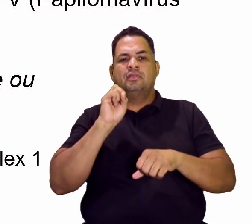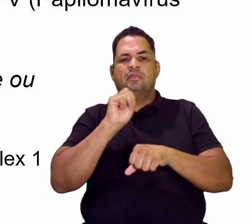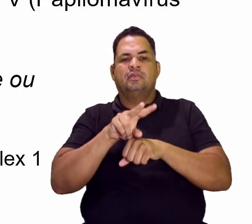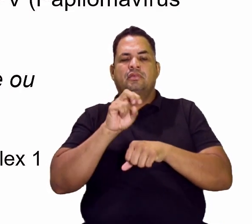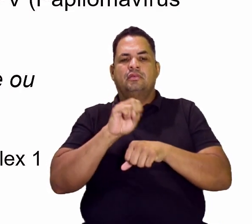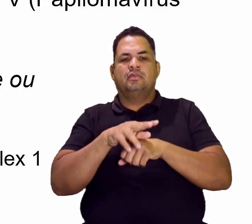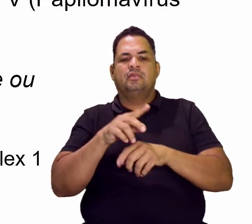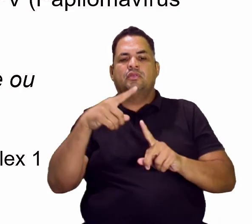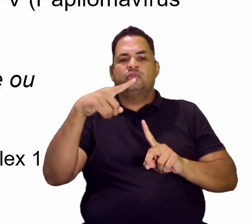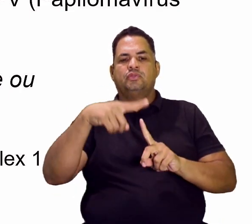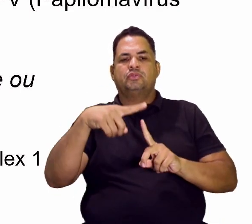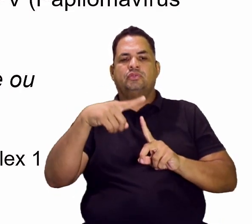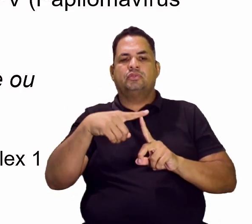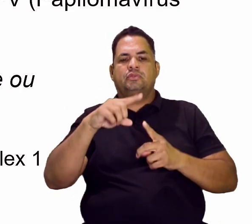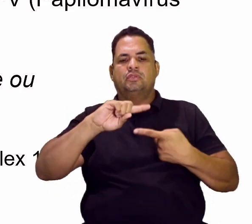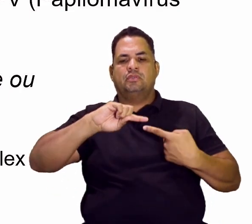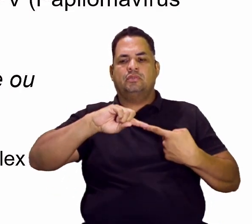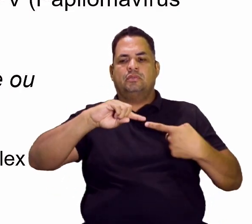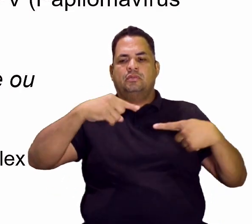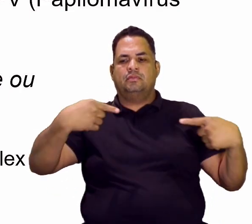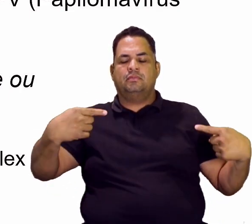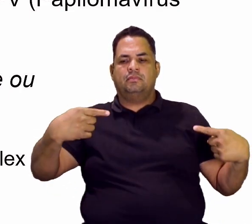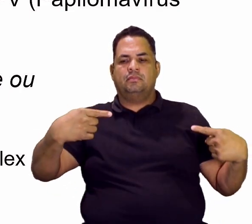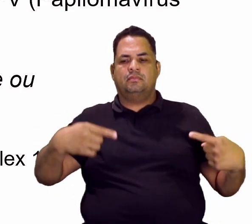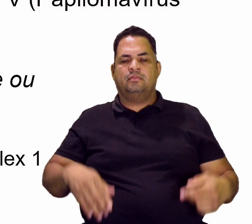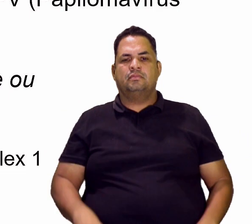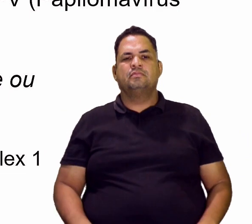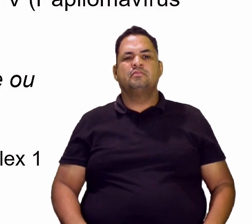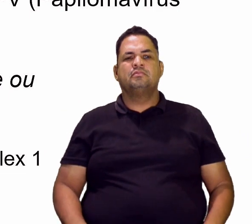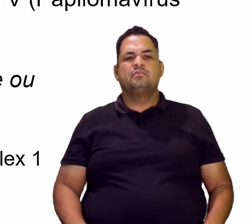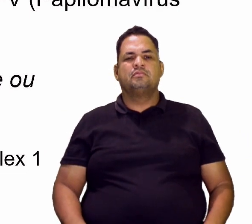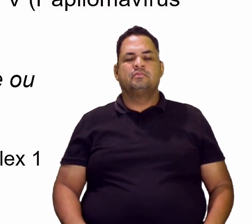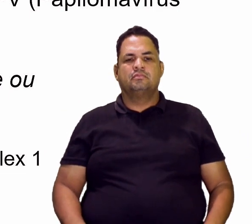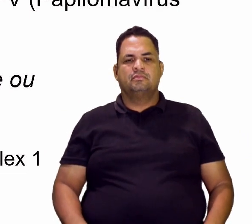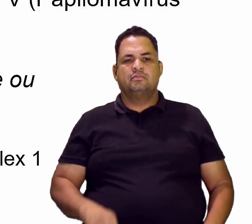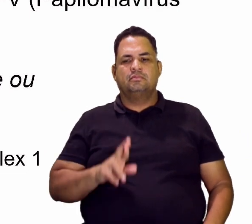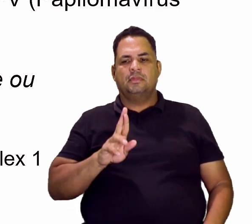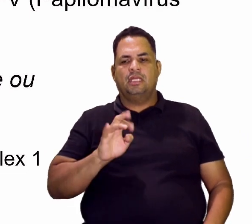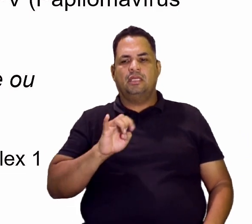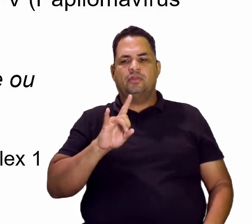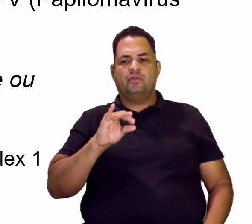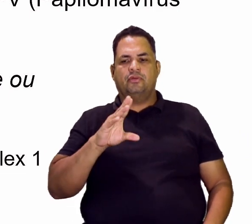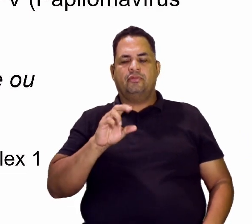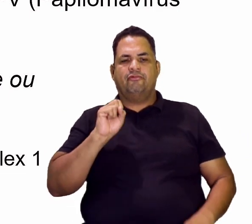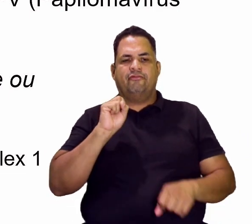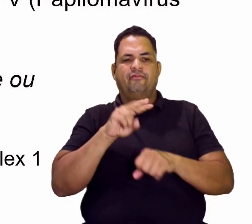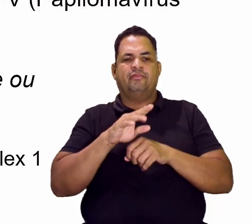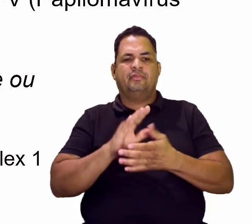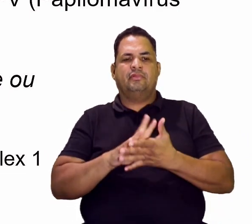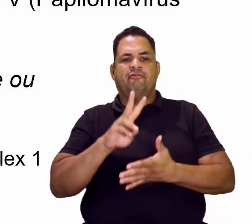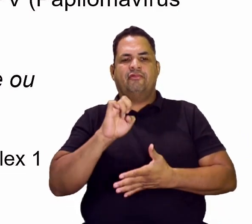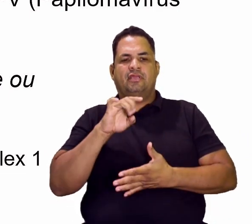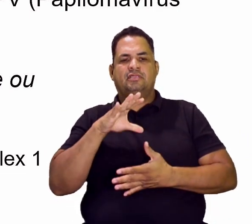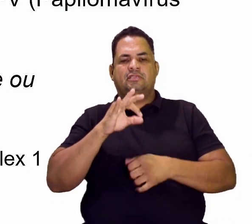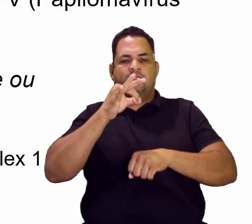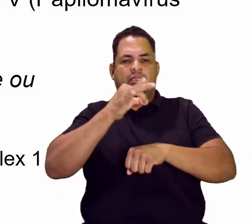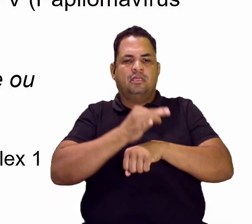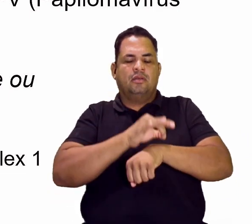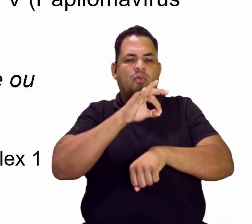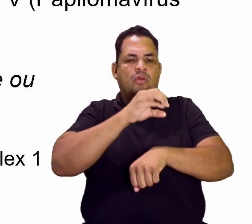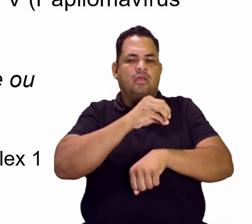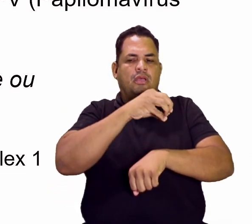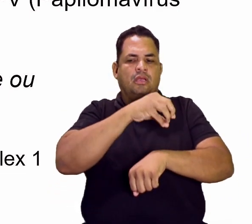do tipo de RNA, ou seja, um retrovírus. Na varicela, ou também chamada